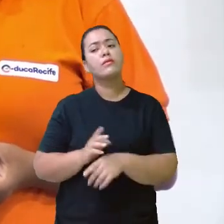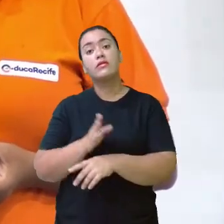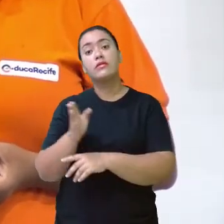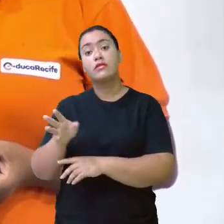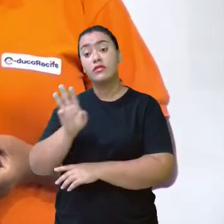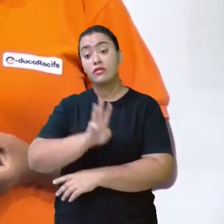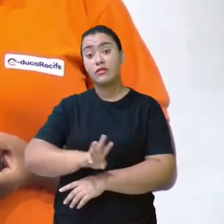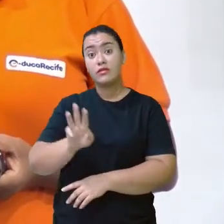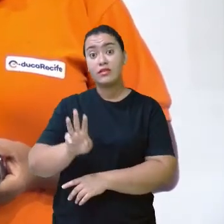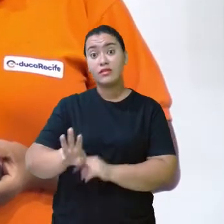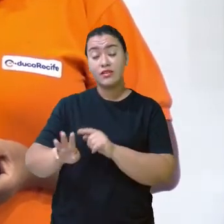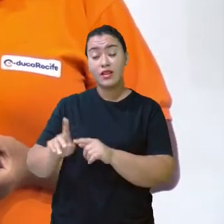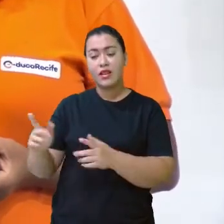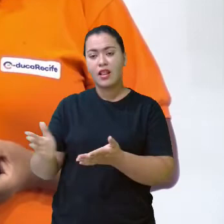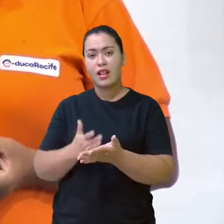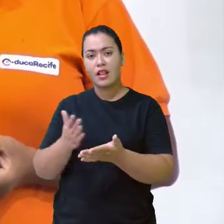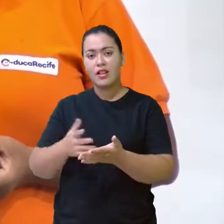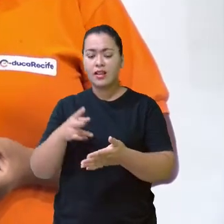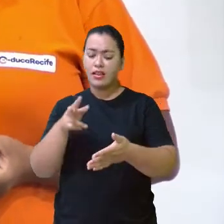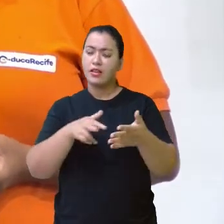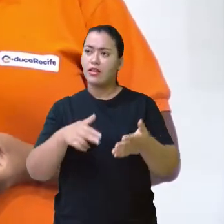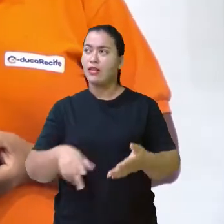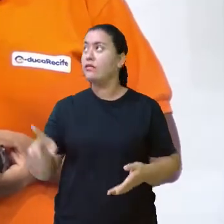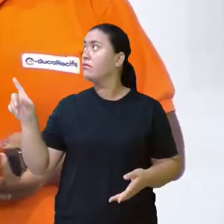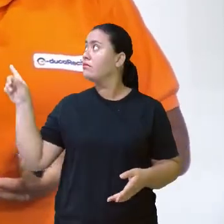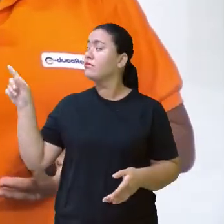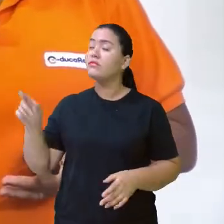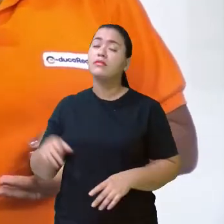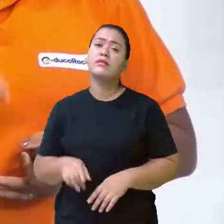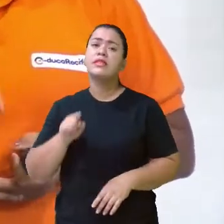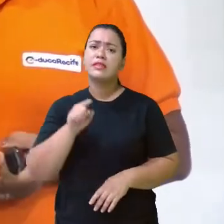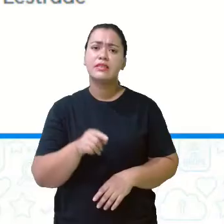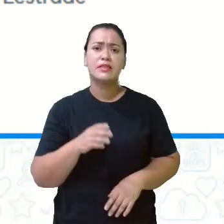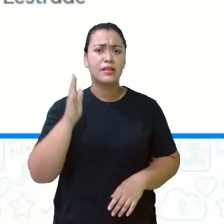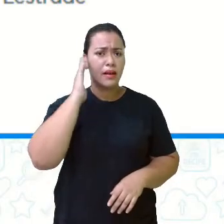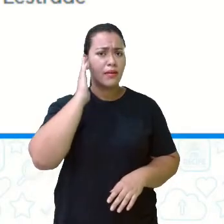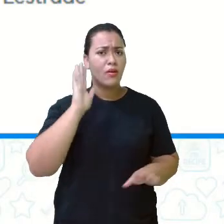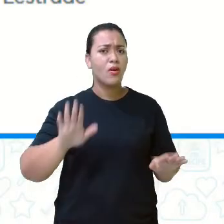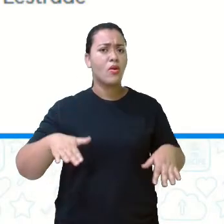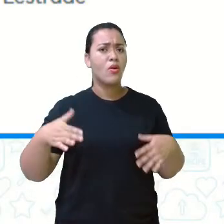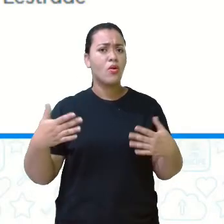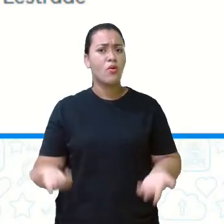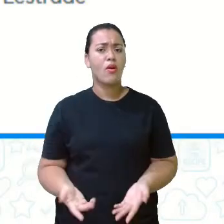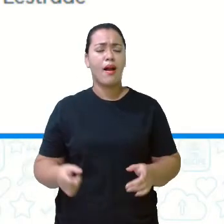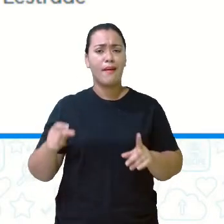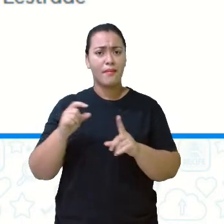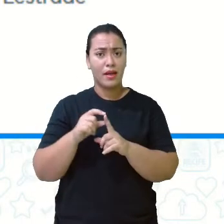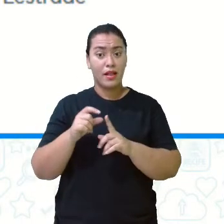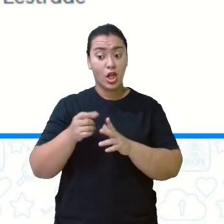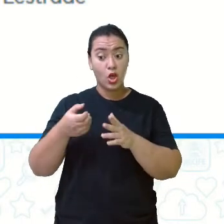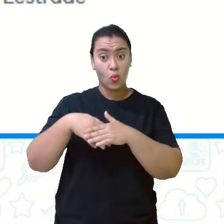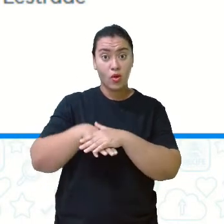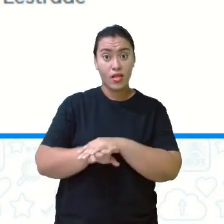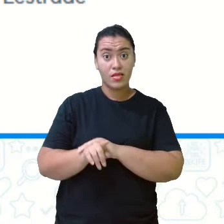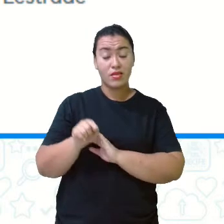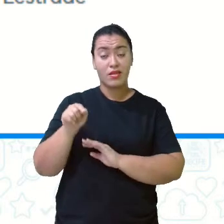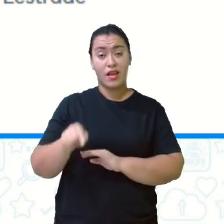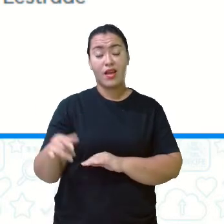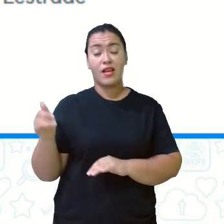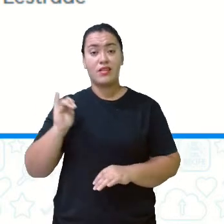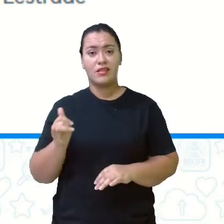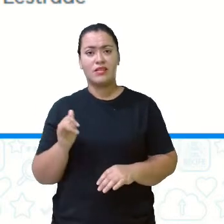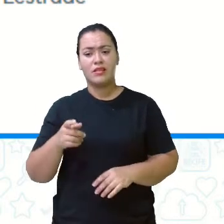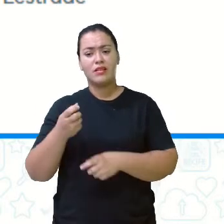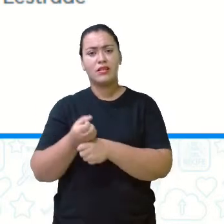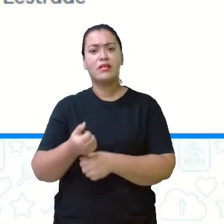de livros e fizeram a leitura do livro. Então, se vocês souberem a palavra que Filéas guardou para o final da história, conte aí